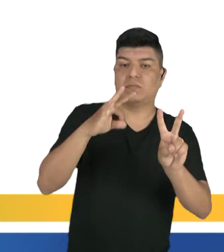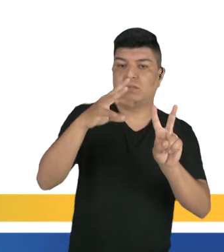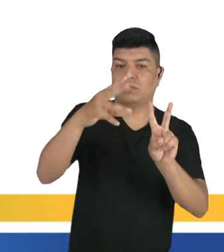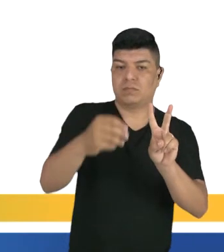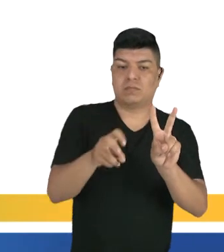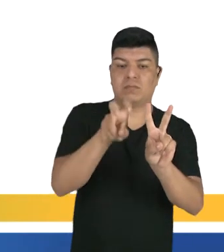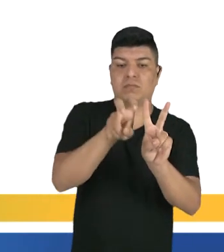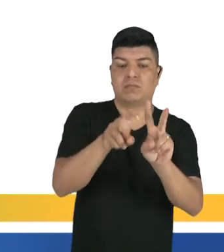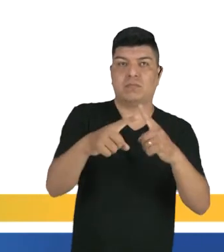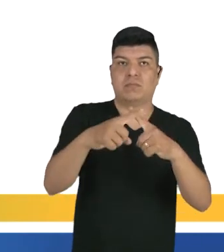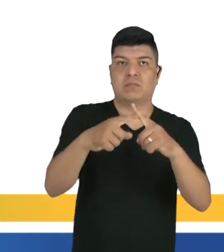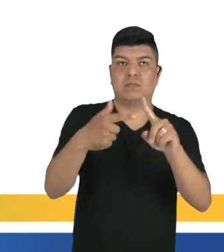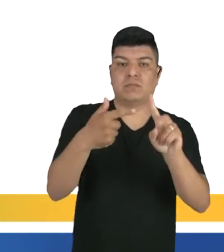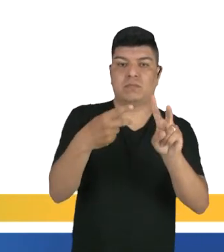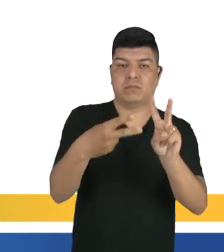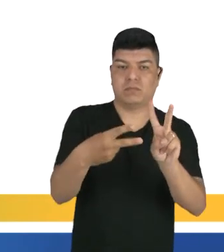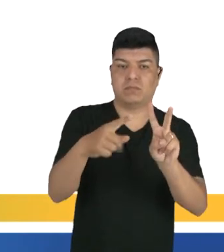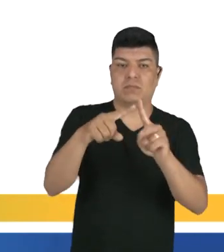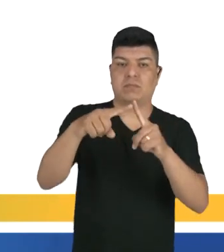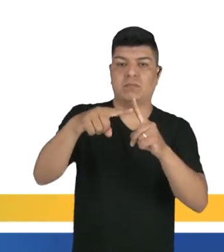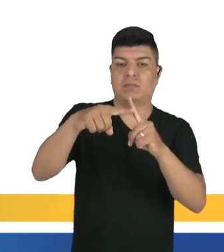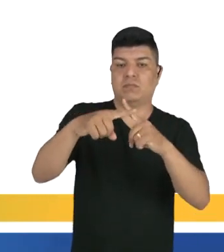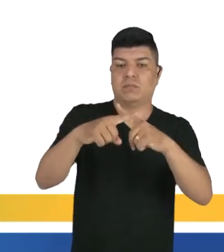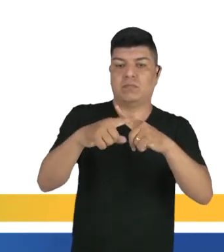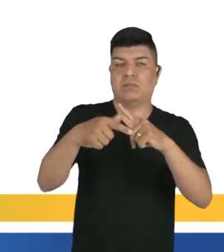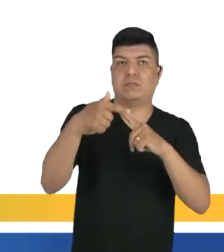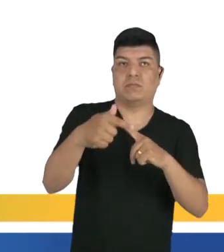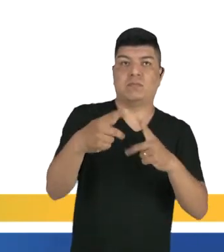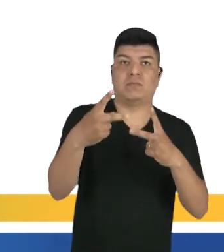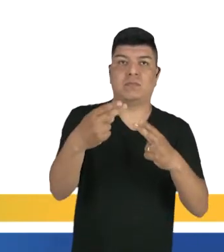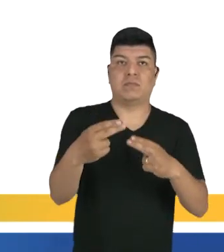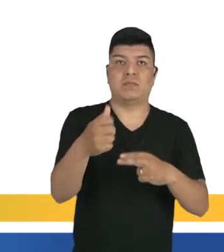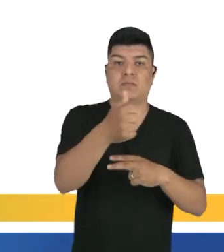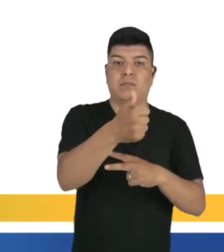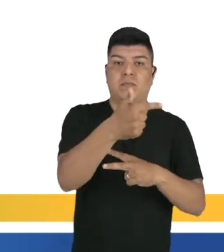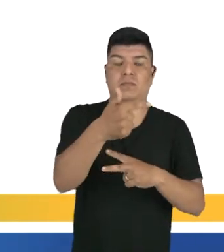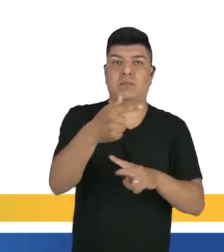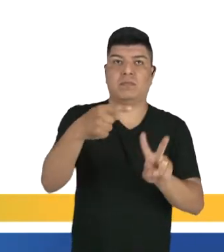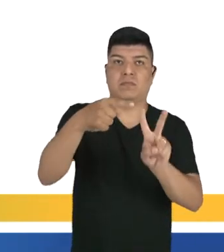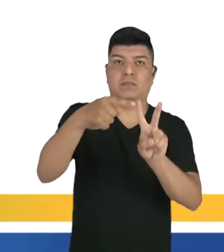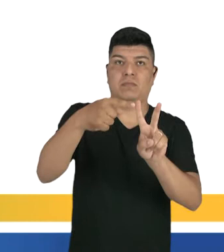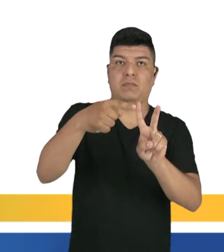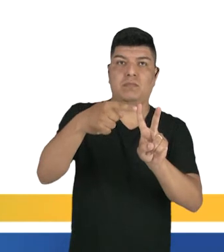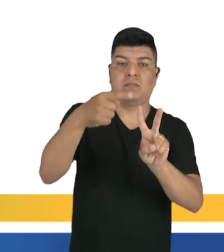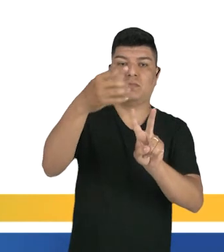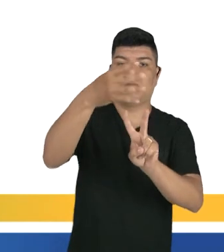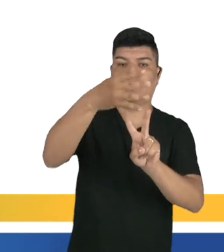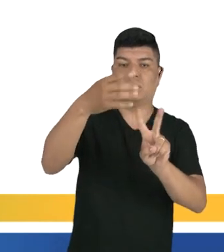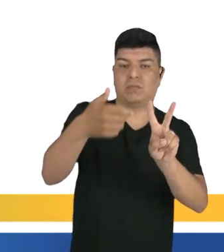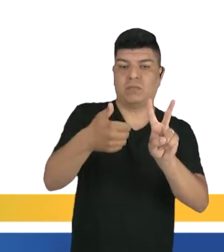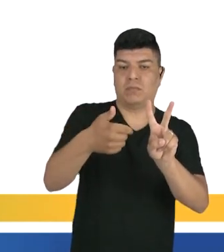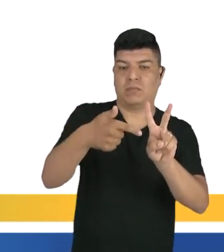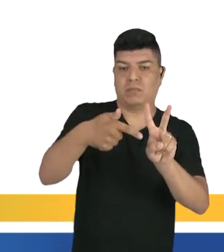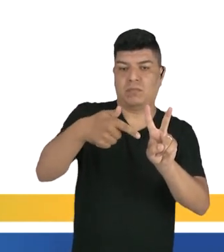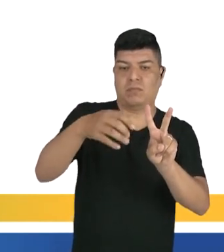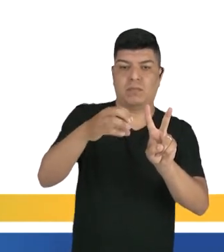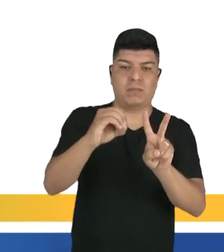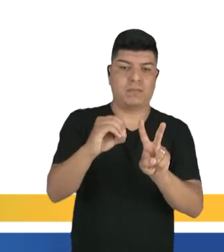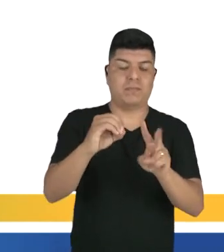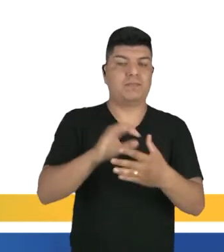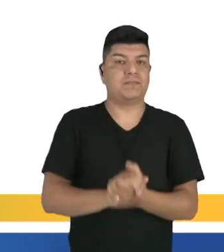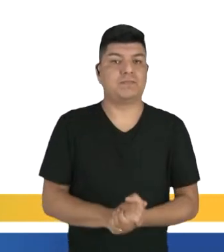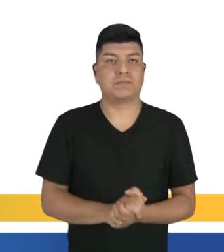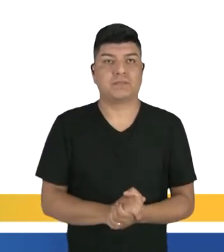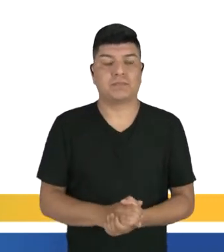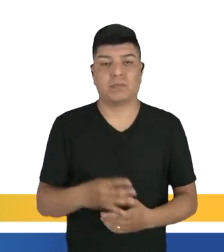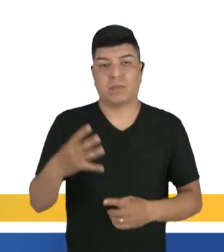todos os radicando. 5 vezes 2 vezes 7, que daria 12, né? Raiz quarta de 70.